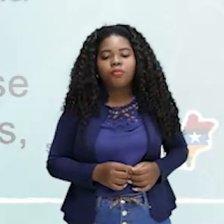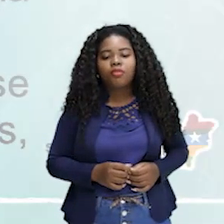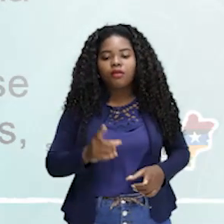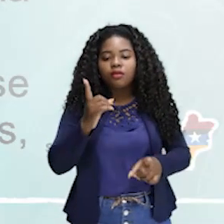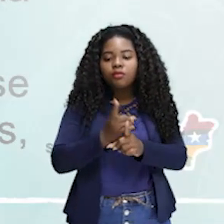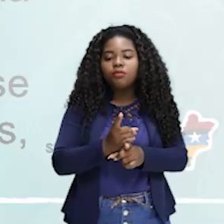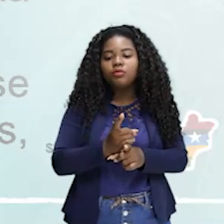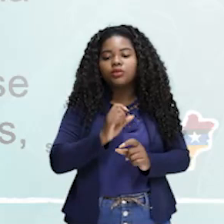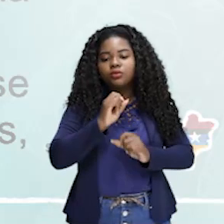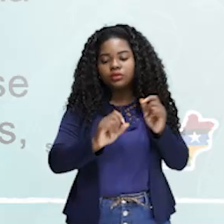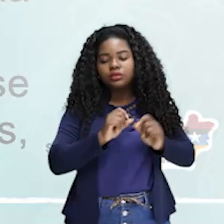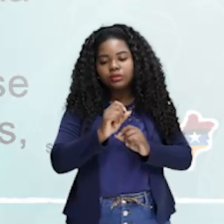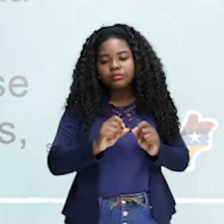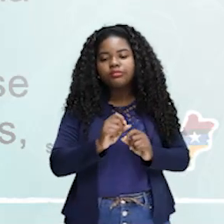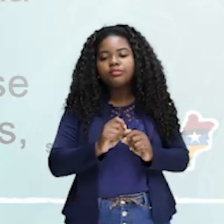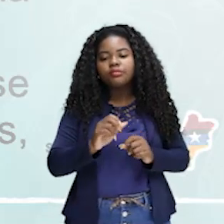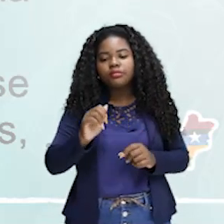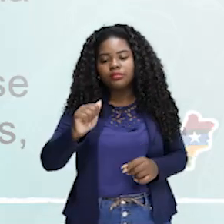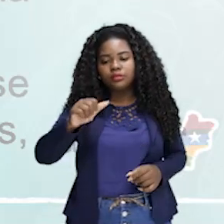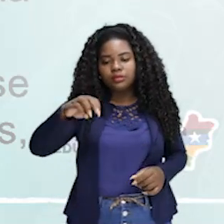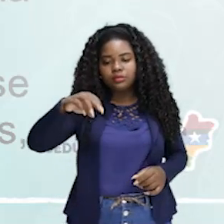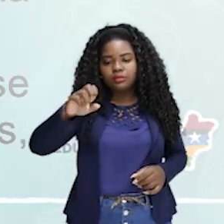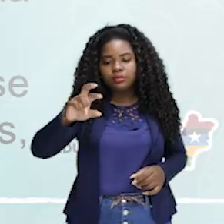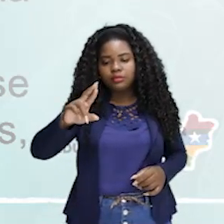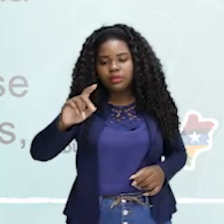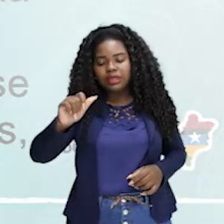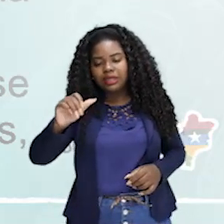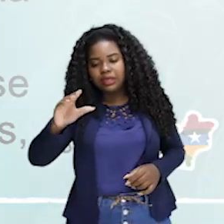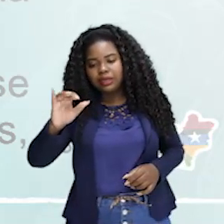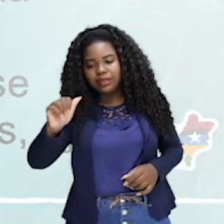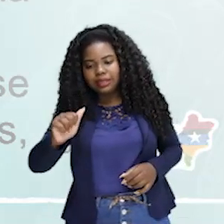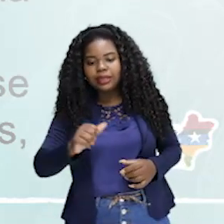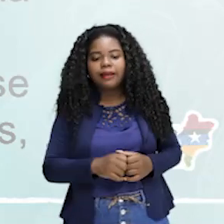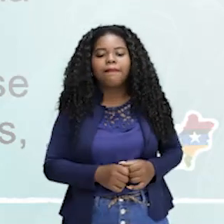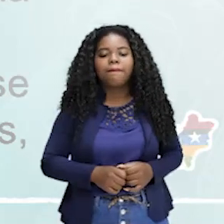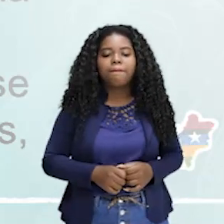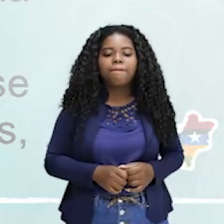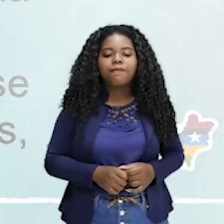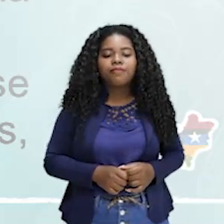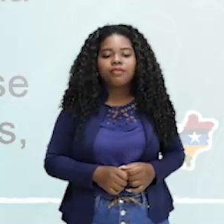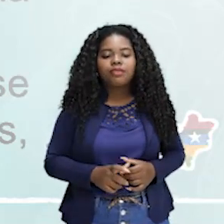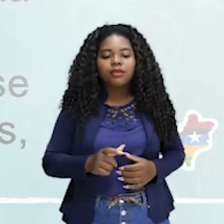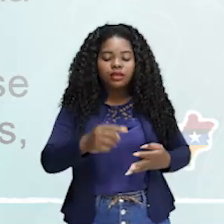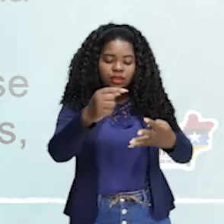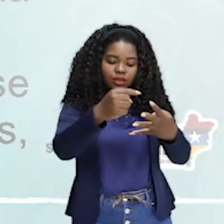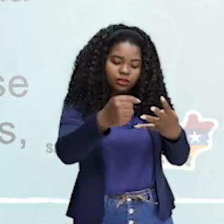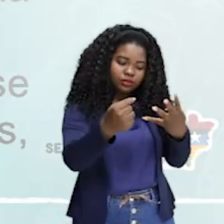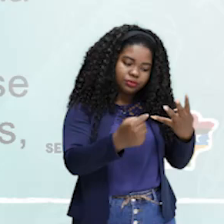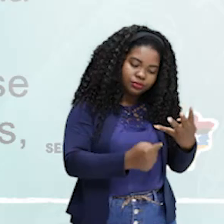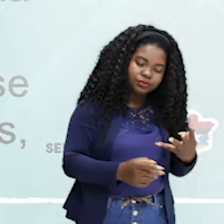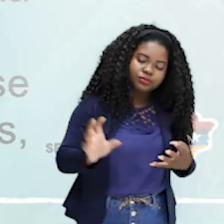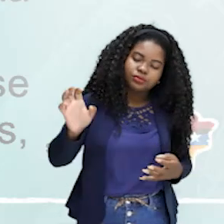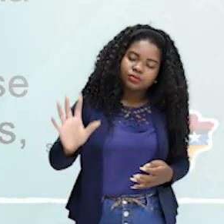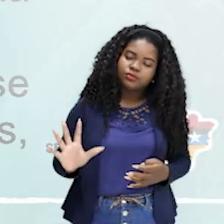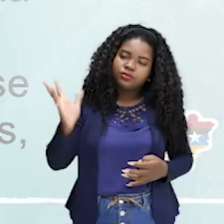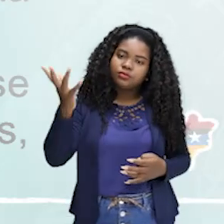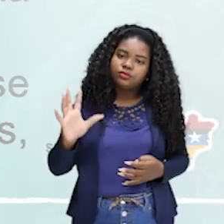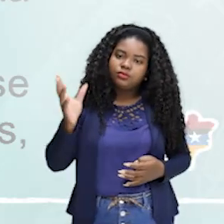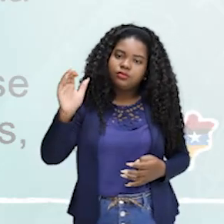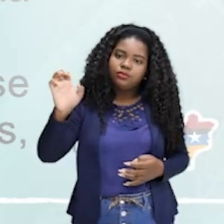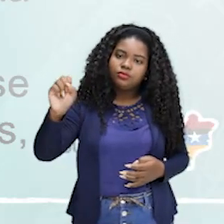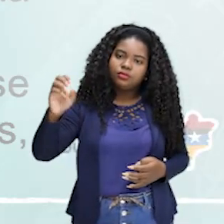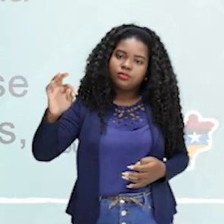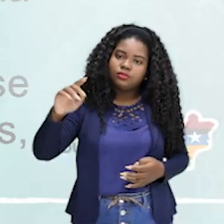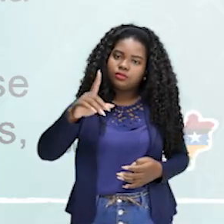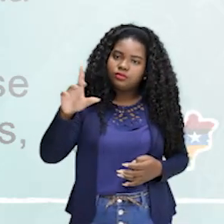América, na Europa e alguns pontos da Ásia. O nome, né, porque vai apresentar as 4 estações do ano bem definidas, né? Então a gente vai ter uma